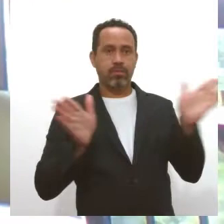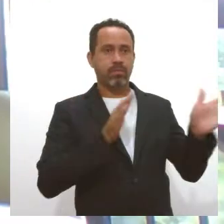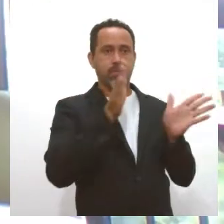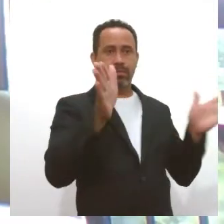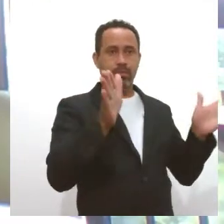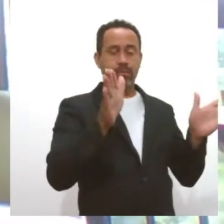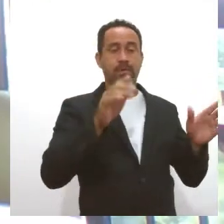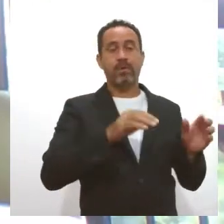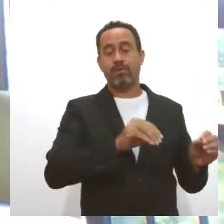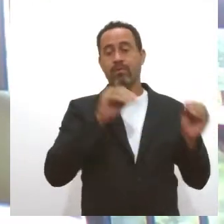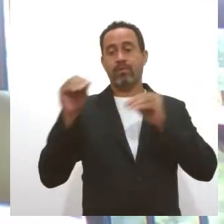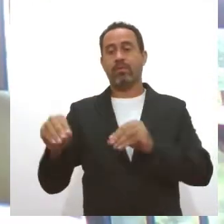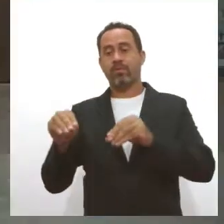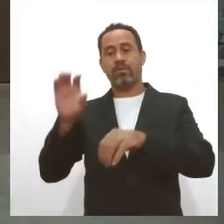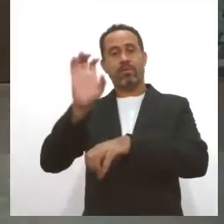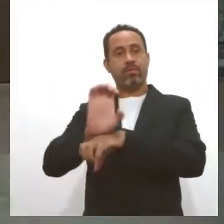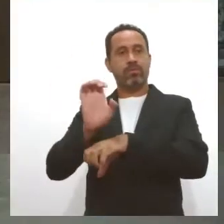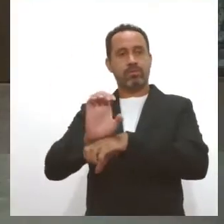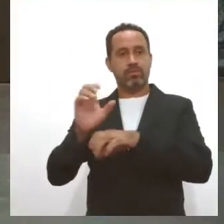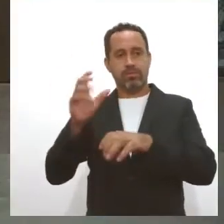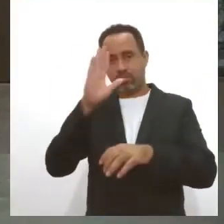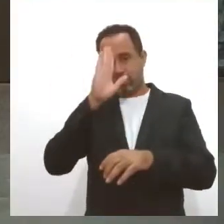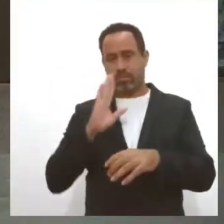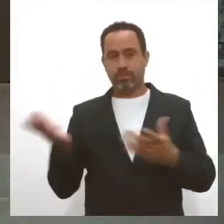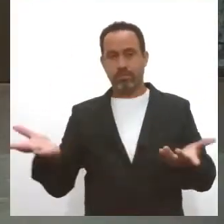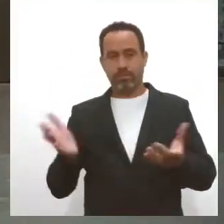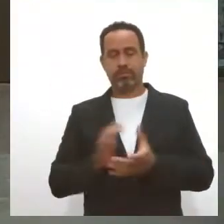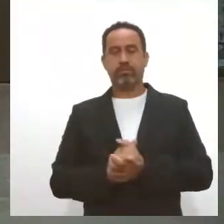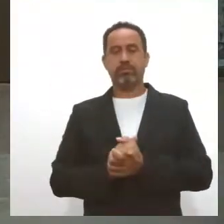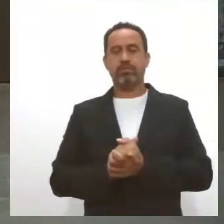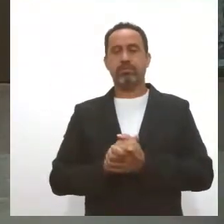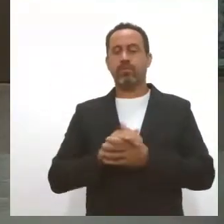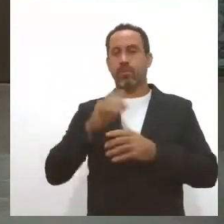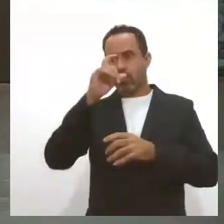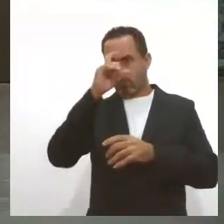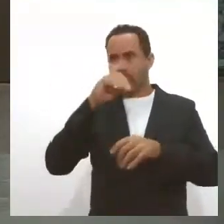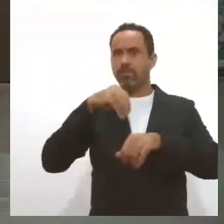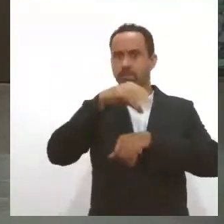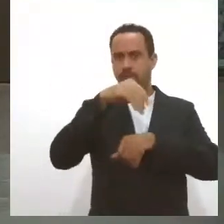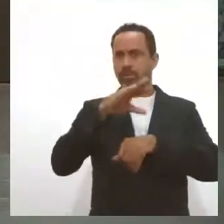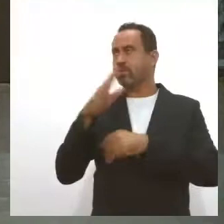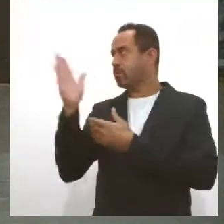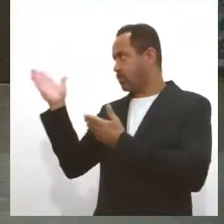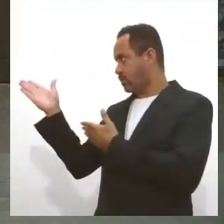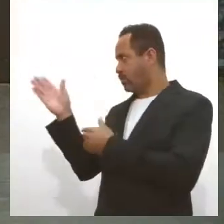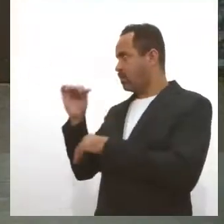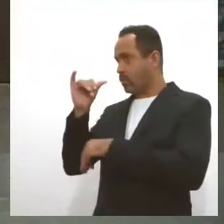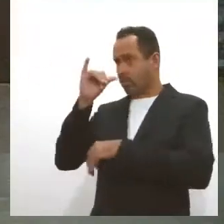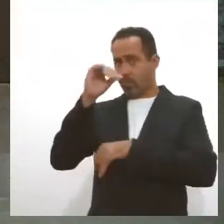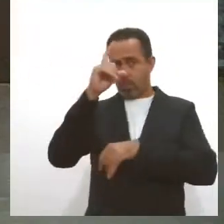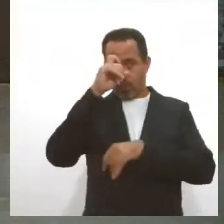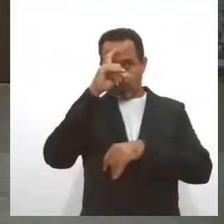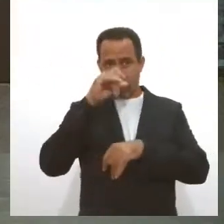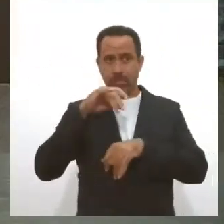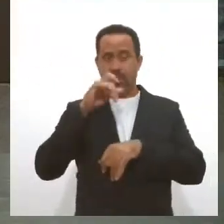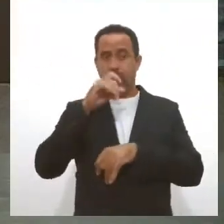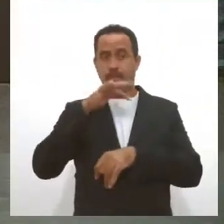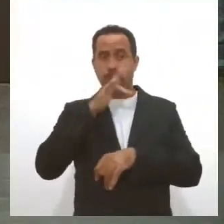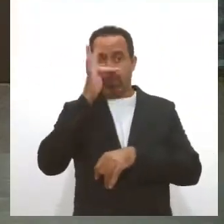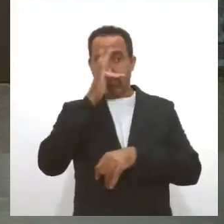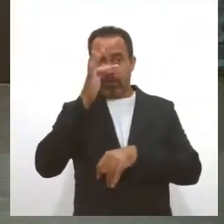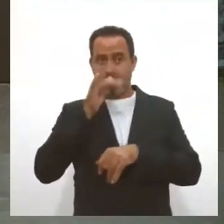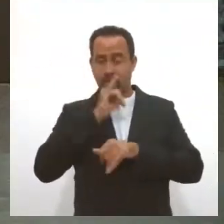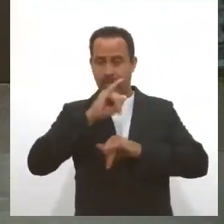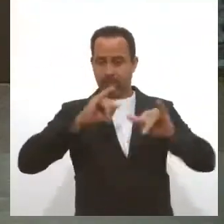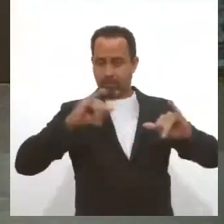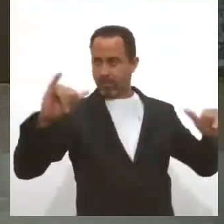pública. Os hospitais estão passando essa informação para vocês, doutora Elza? Assim como o Hospital Primavera passou?